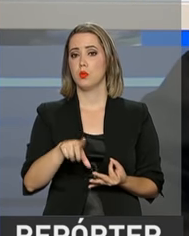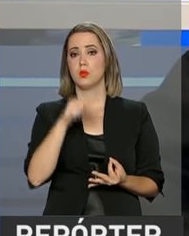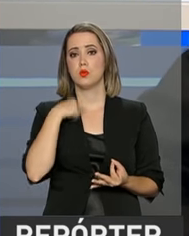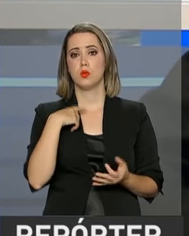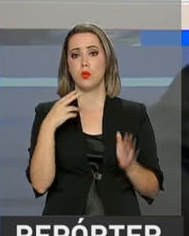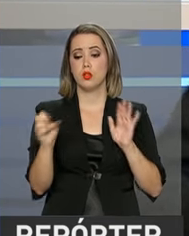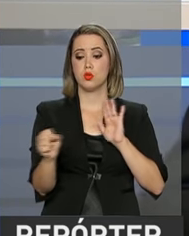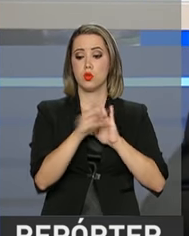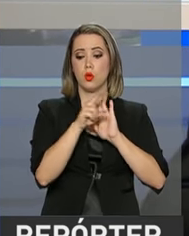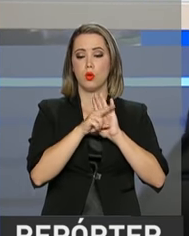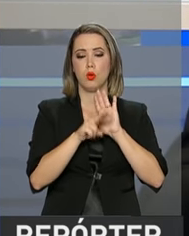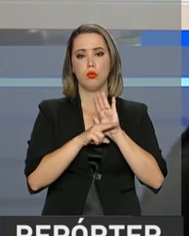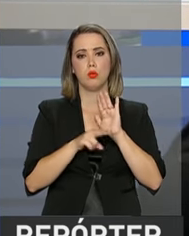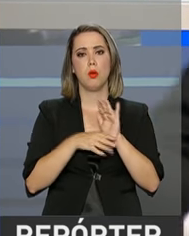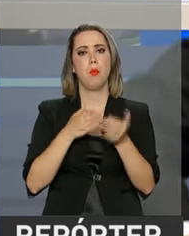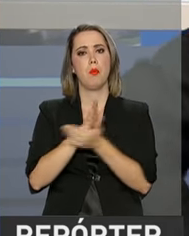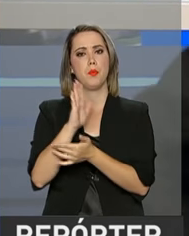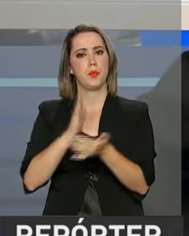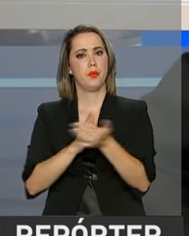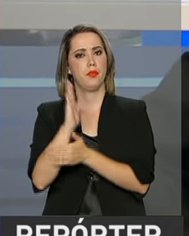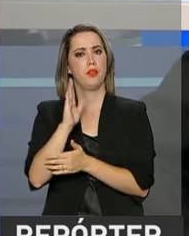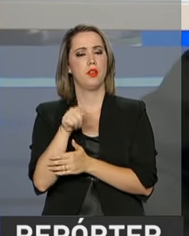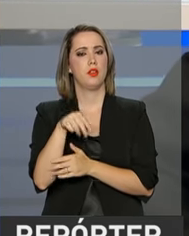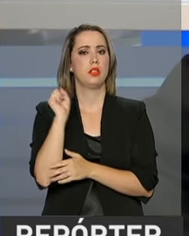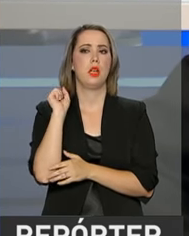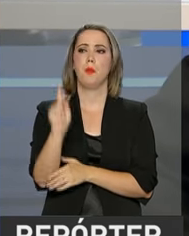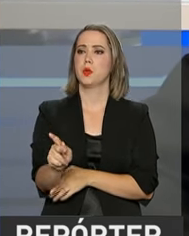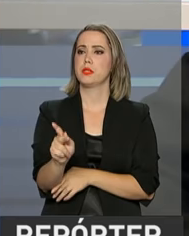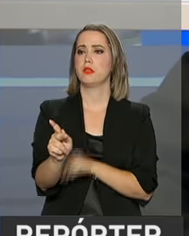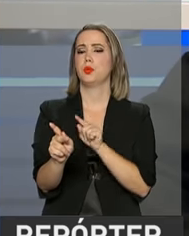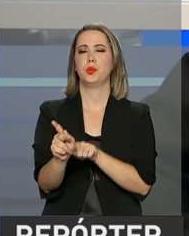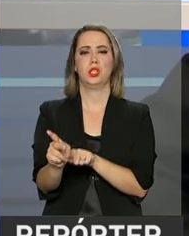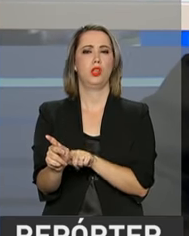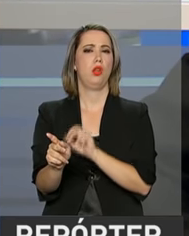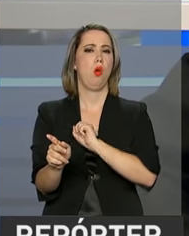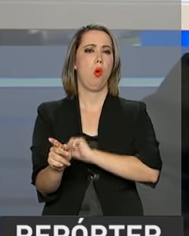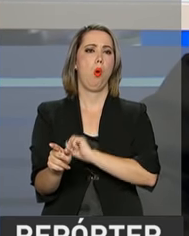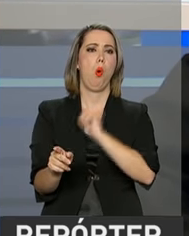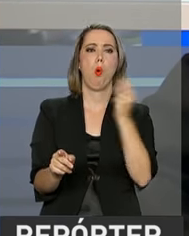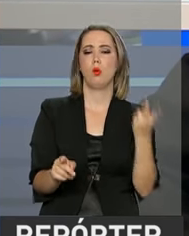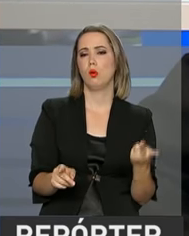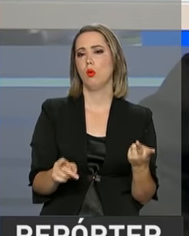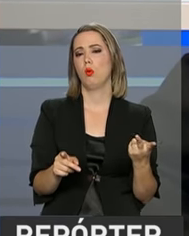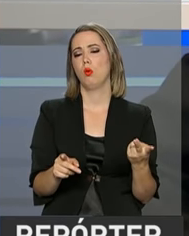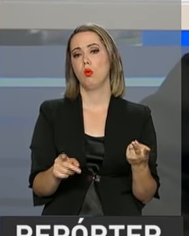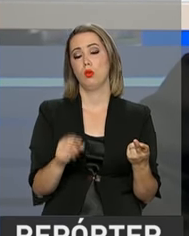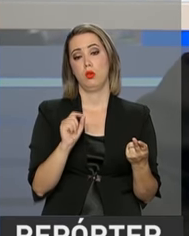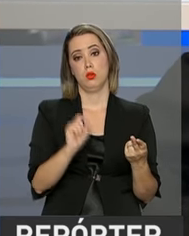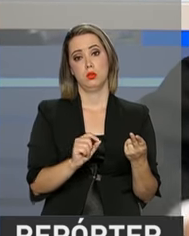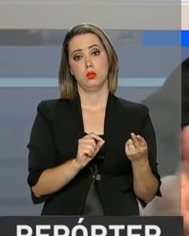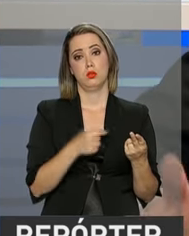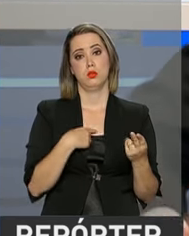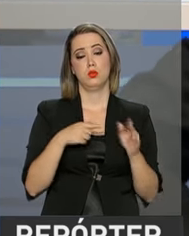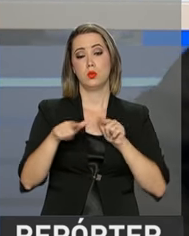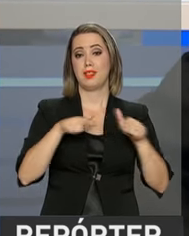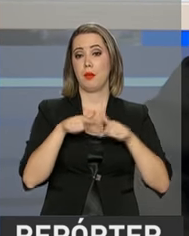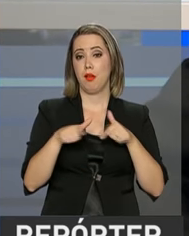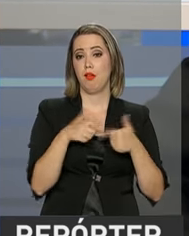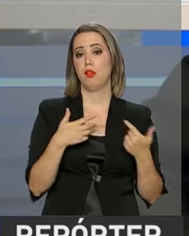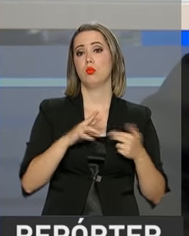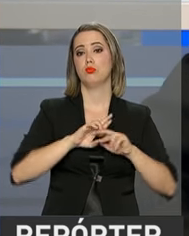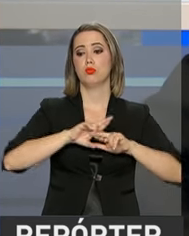será provado no brasil veja a lista